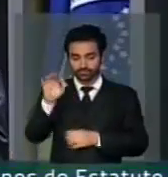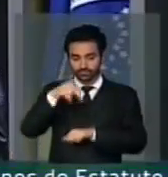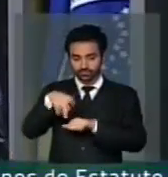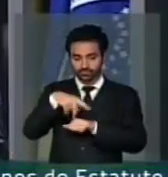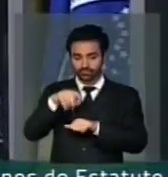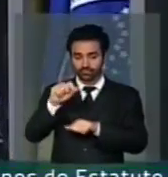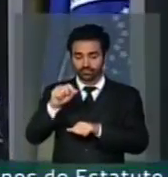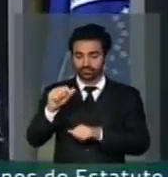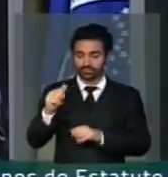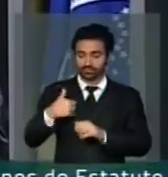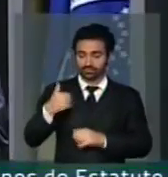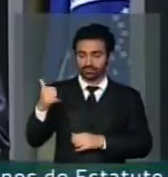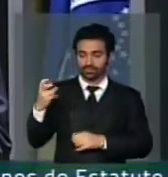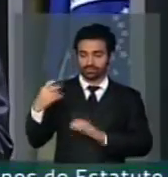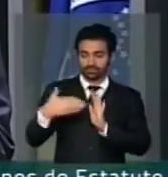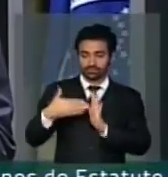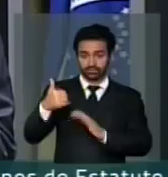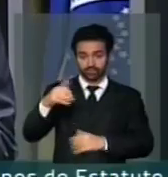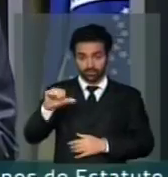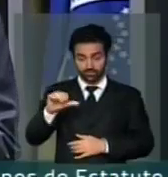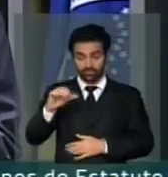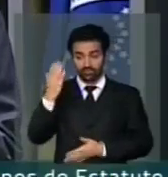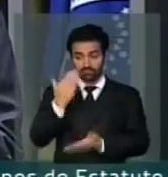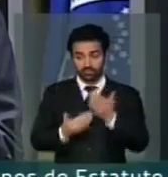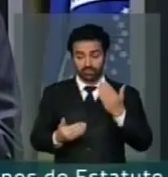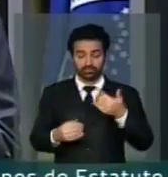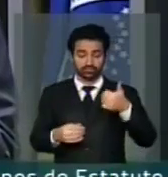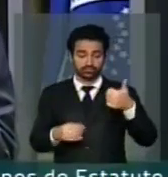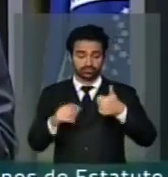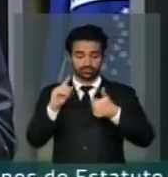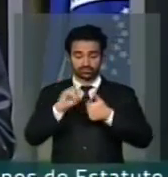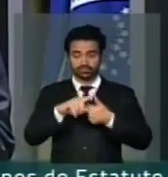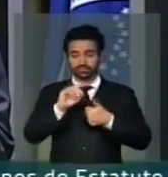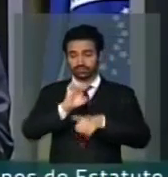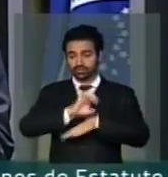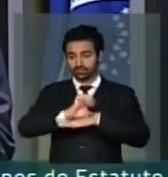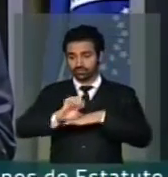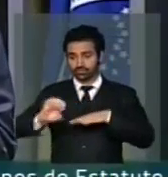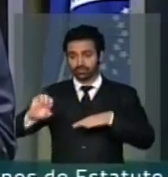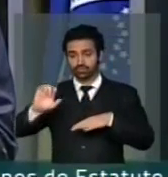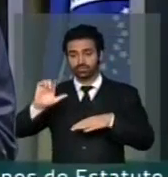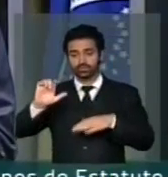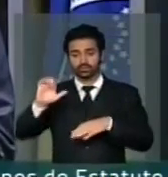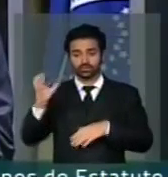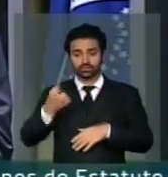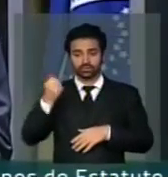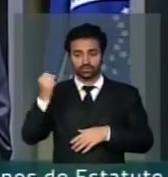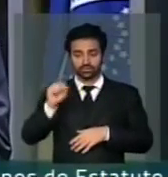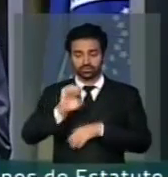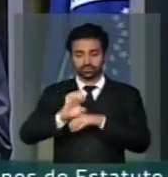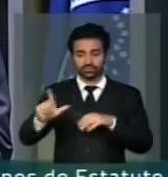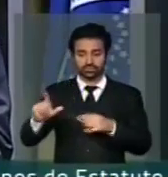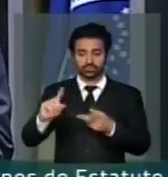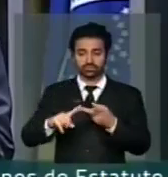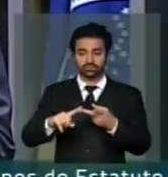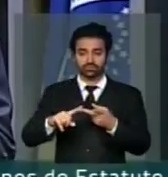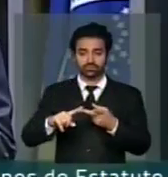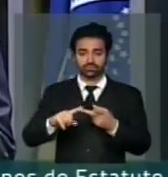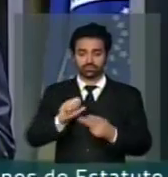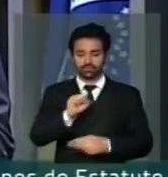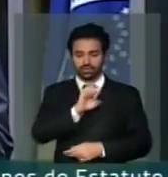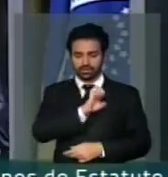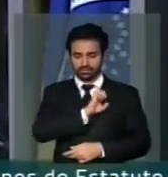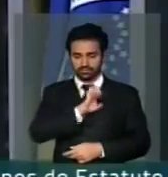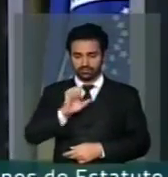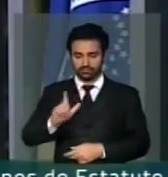a 19 anos, perdendo apenas para o México e El Salvador. São quase 55